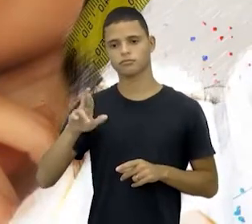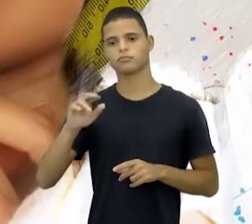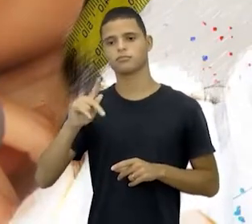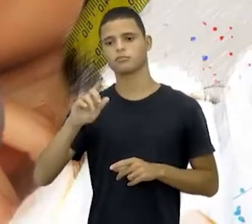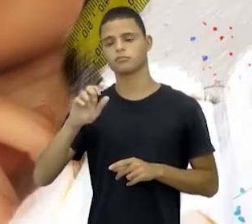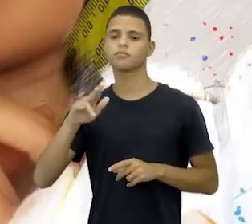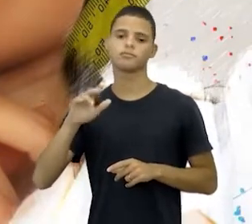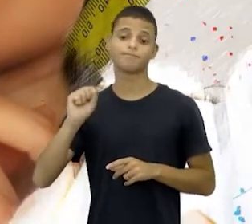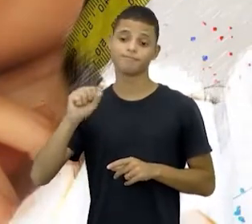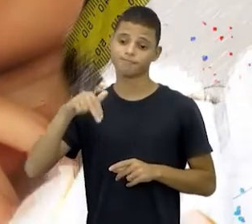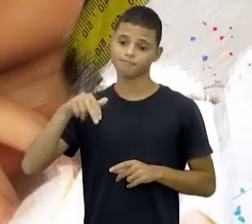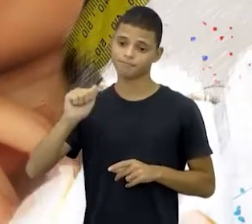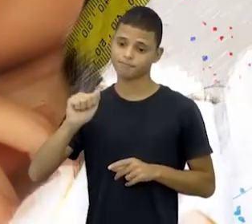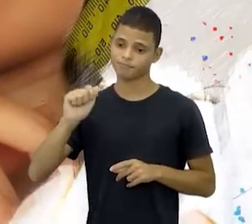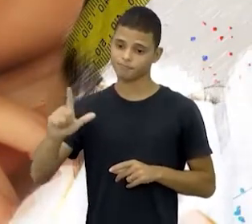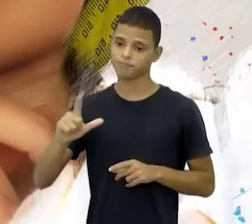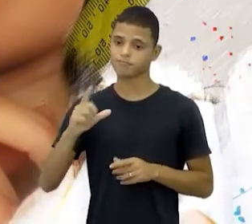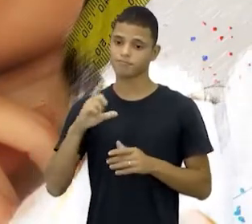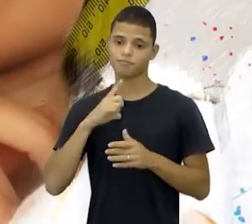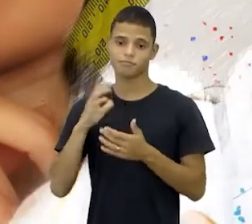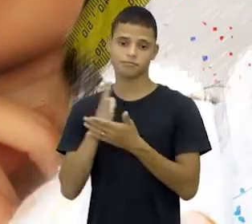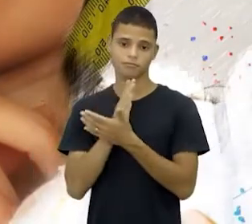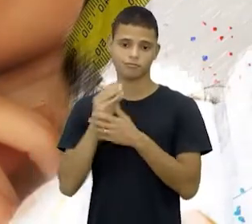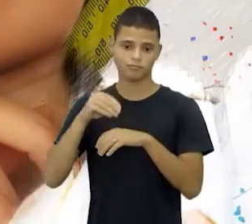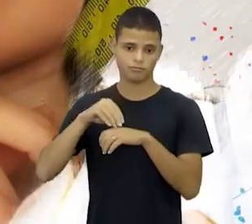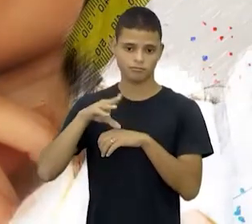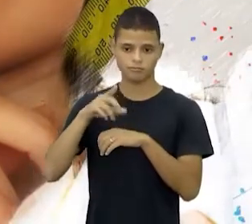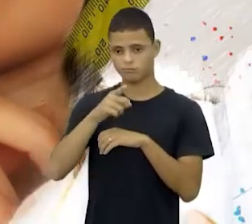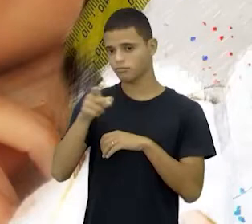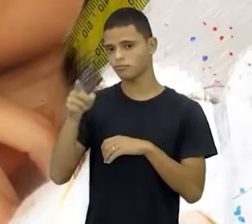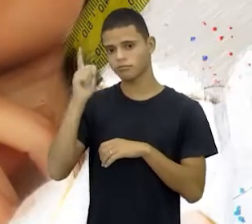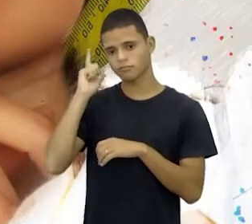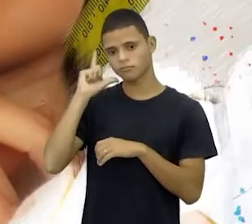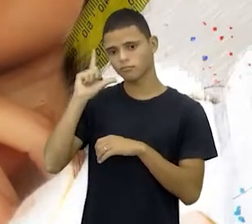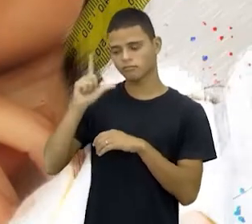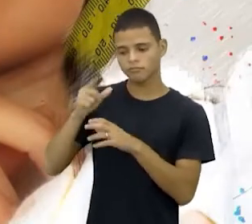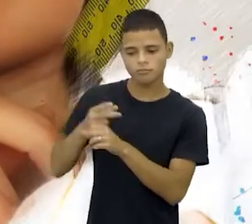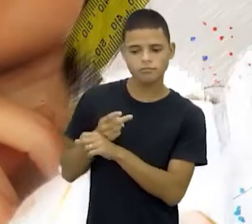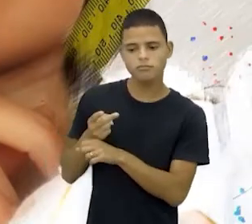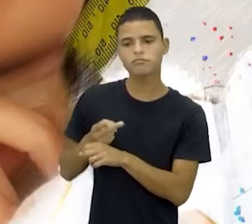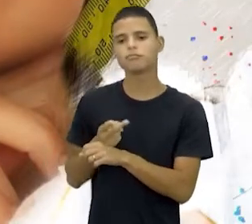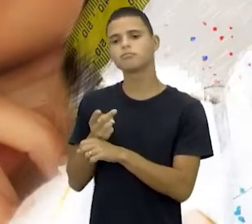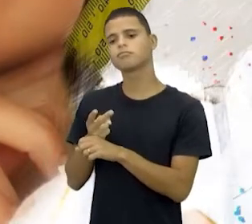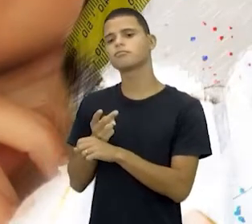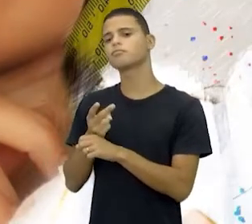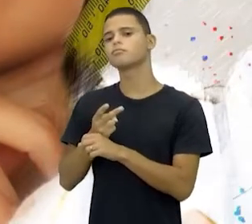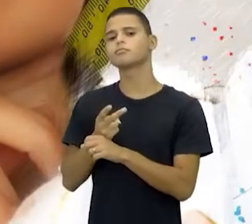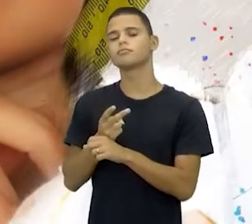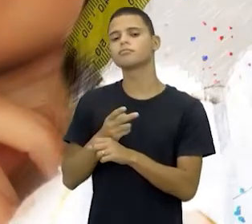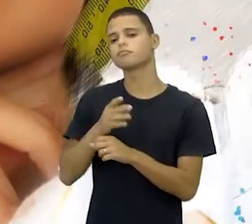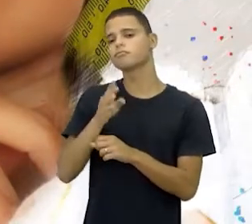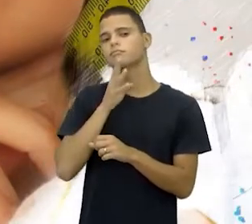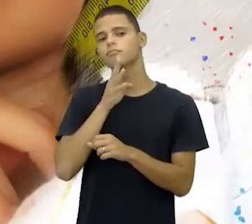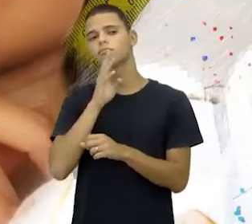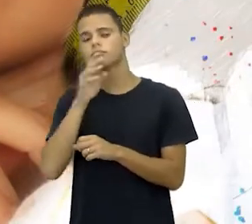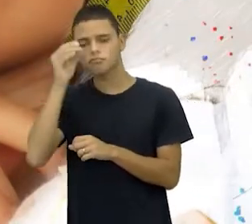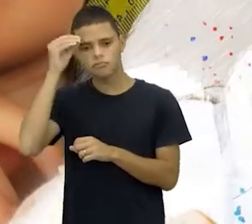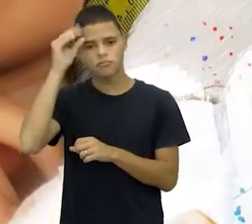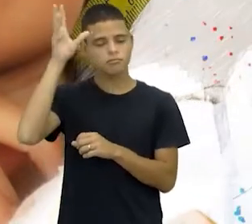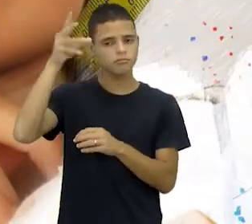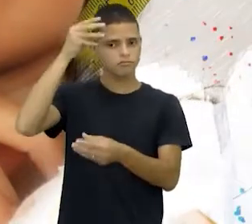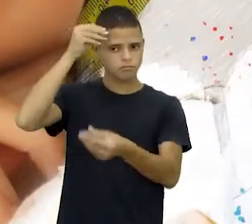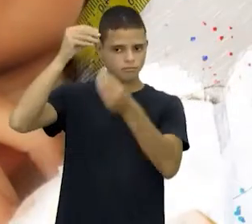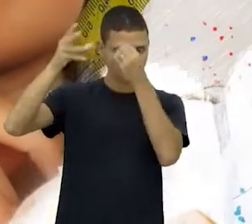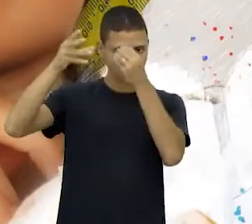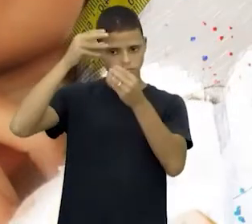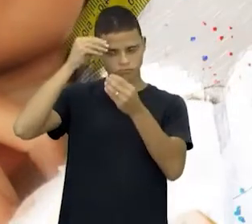interpessoal. Essas, então, gente, foram algumas dicas para que você, estudante, busque, né, seus conhecimentos aí de forma